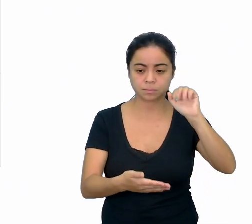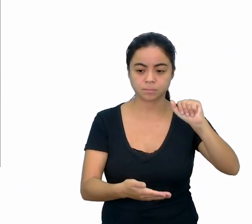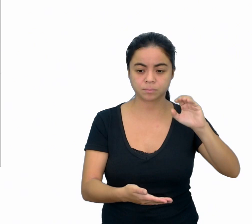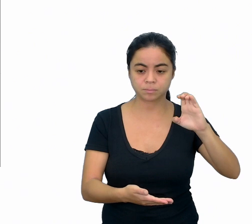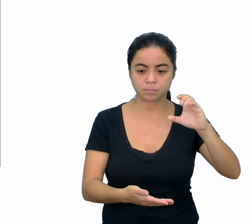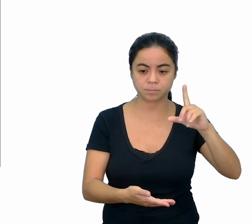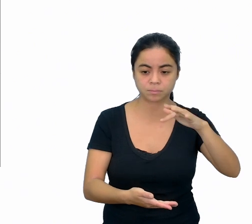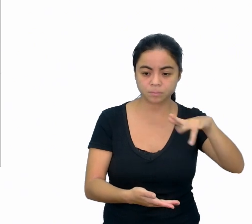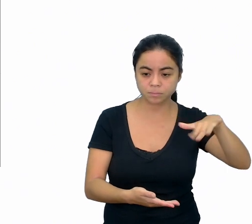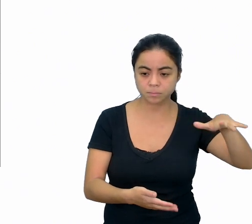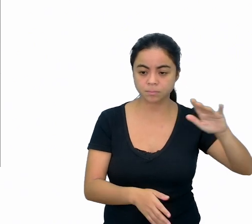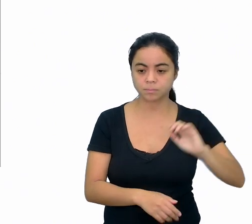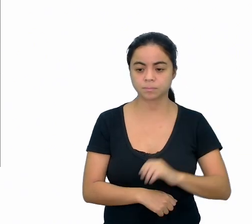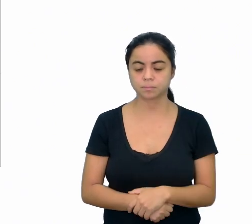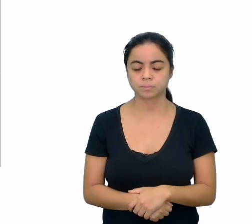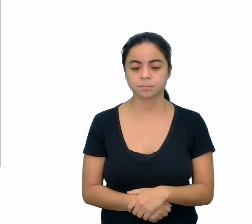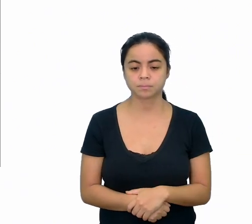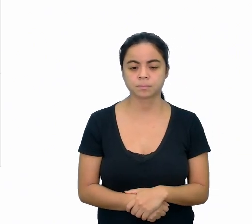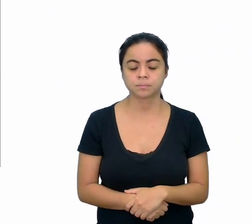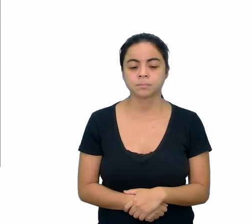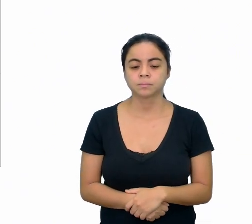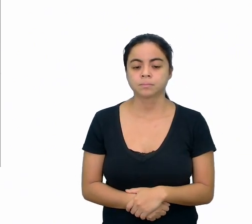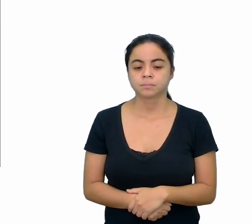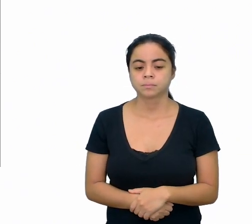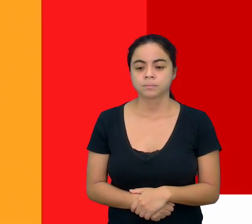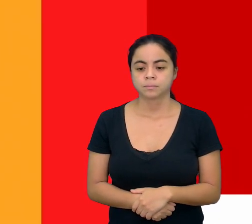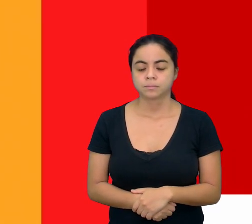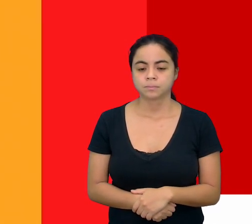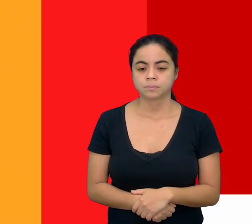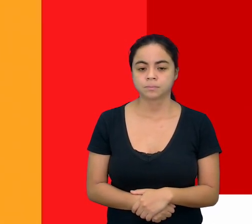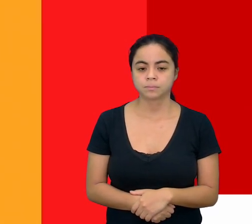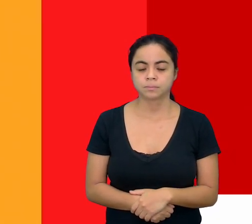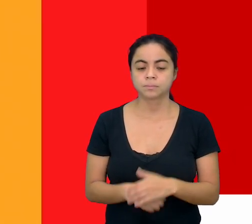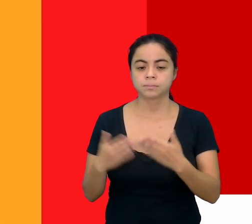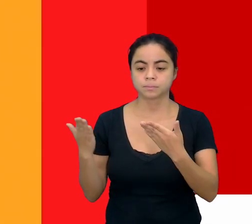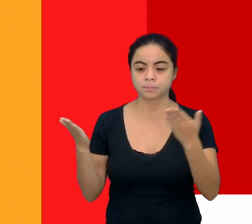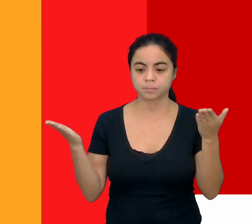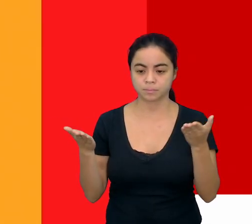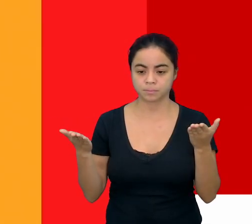alfabético. Aqui, no nosso próximo momento,